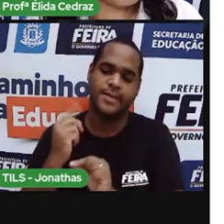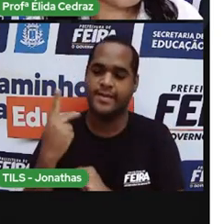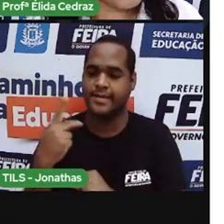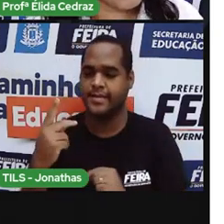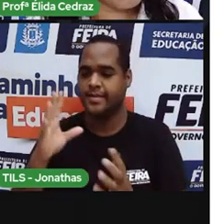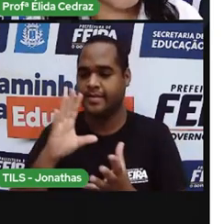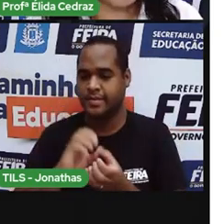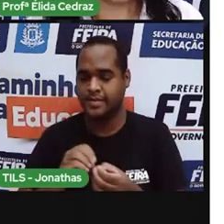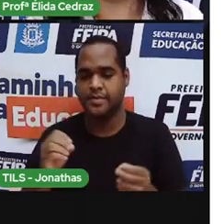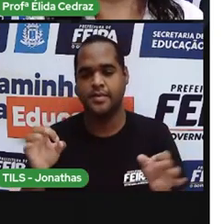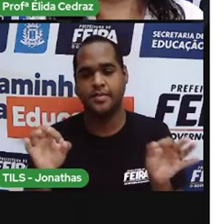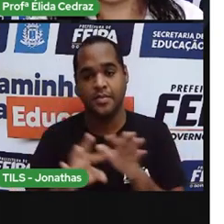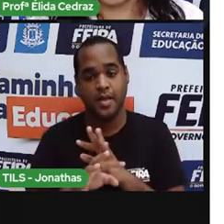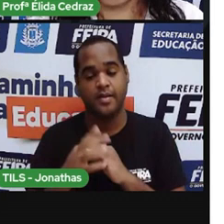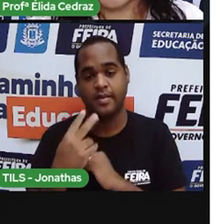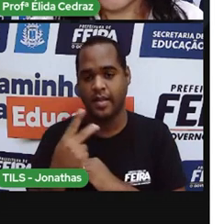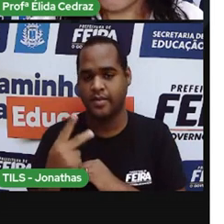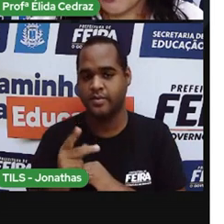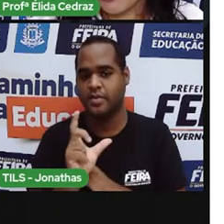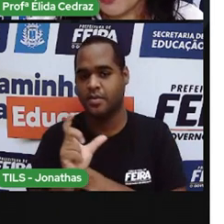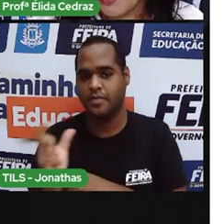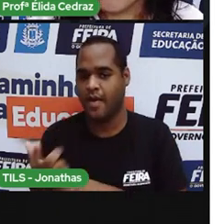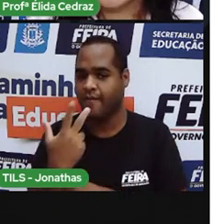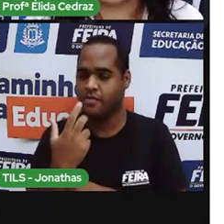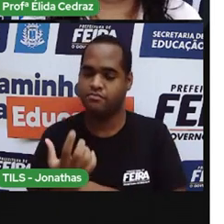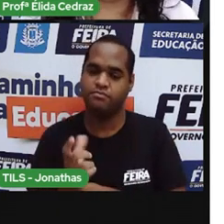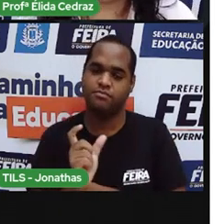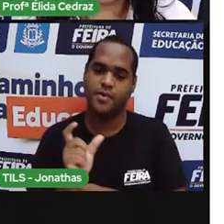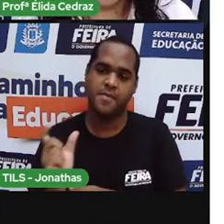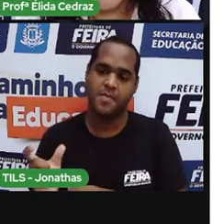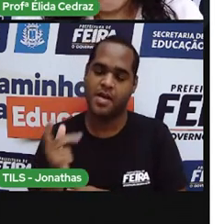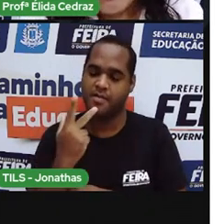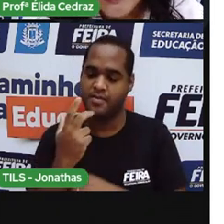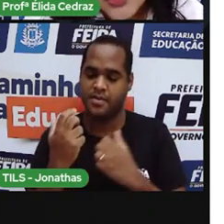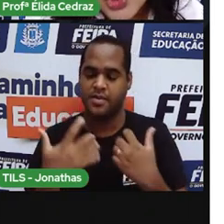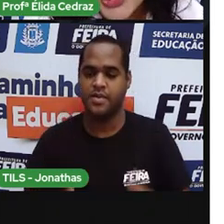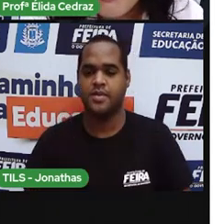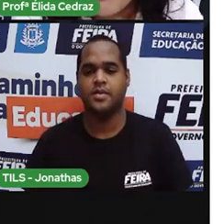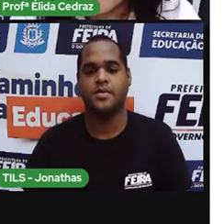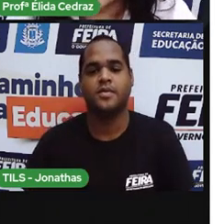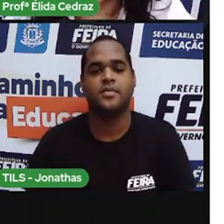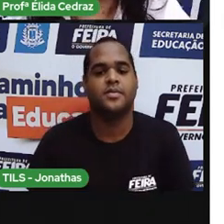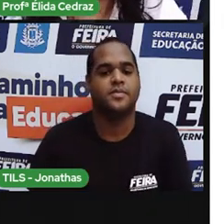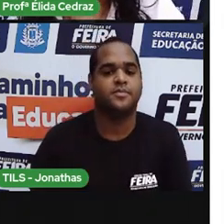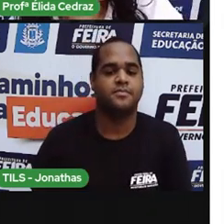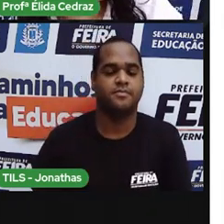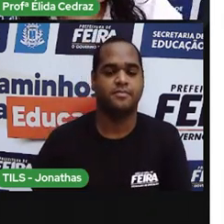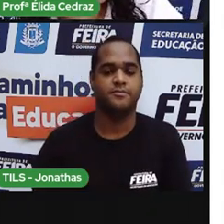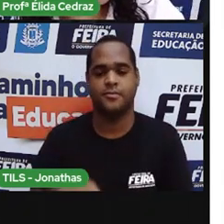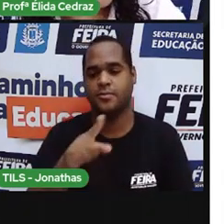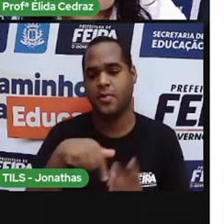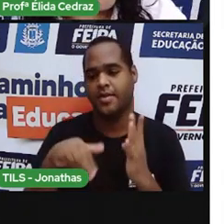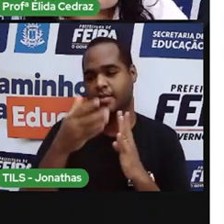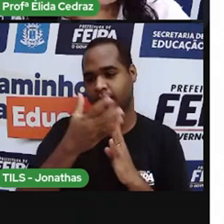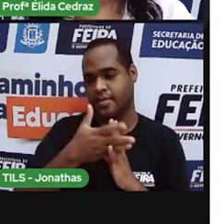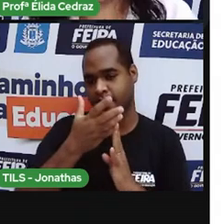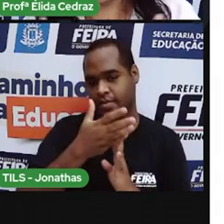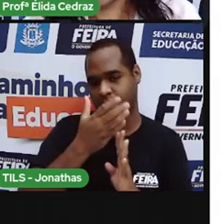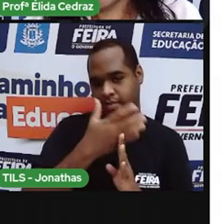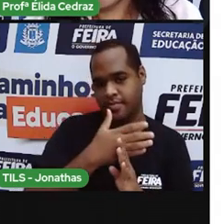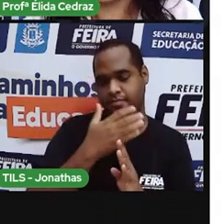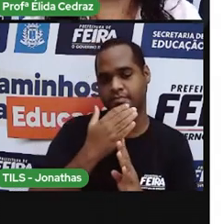palavras em sílabas. Nós temos as palavras e podemos dividi-las em pedacinhos